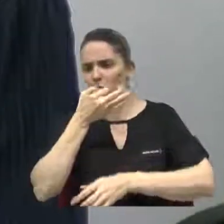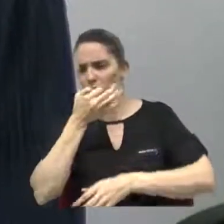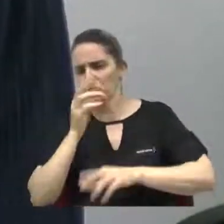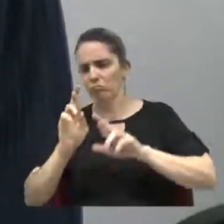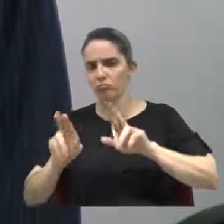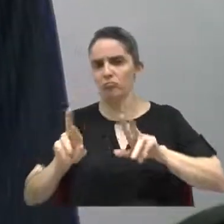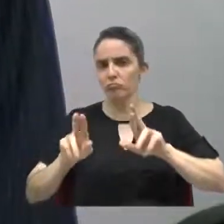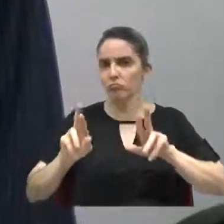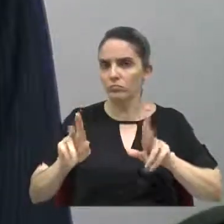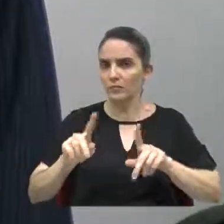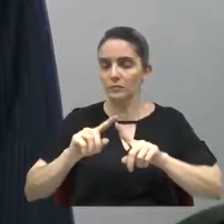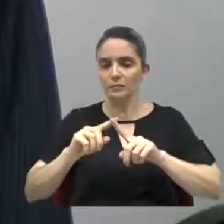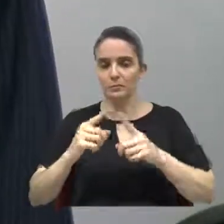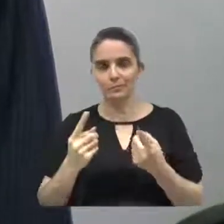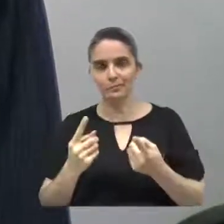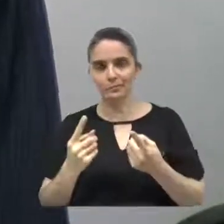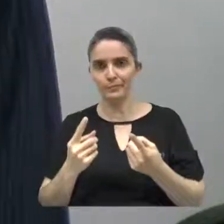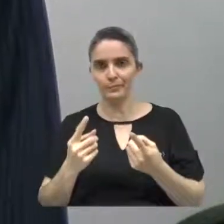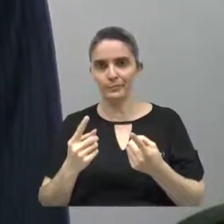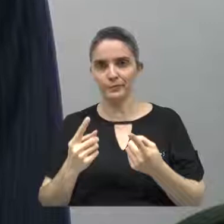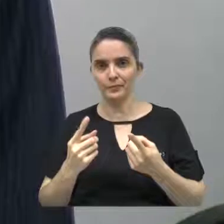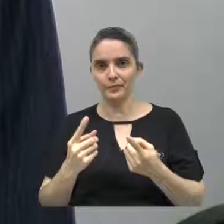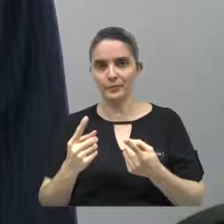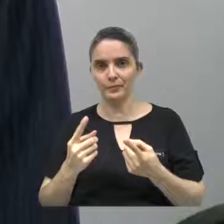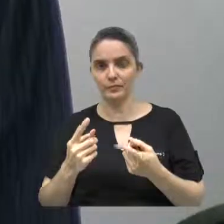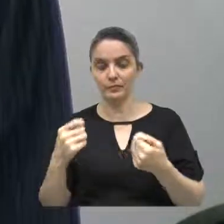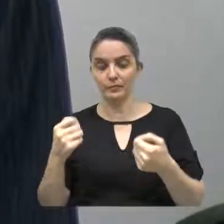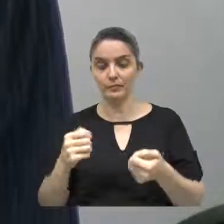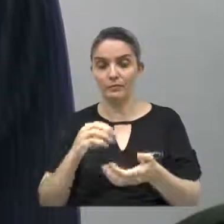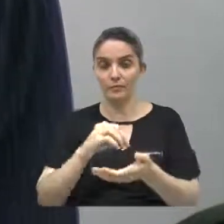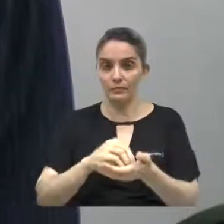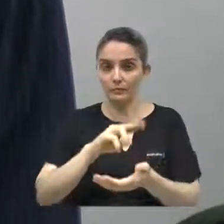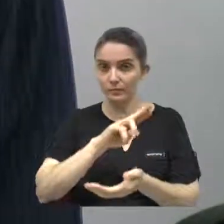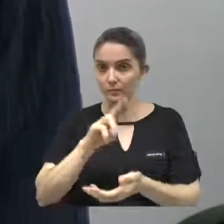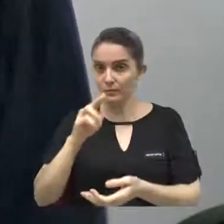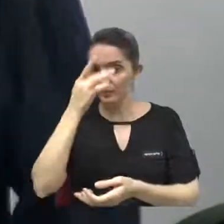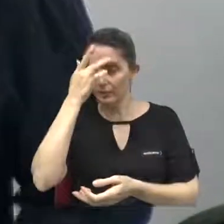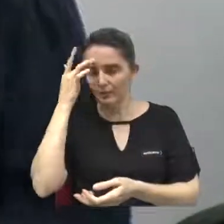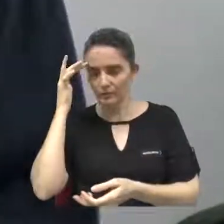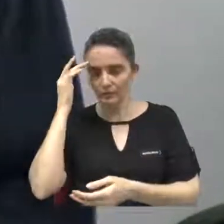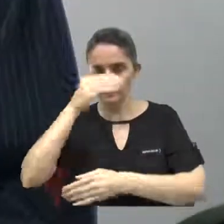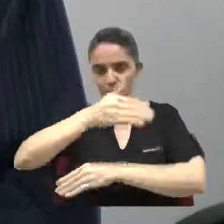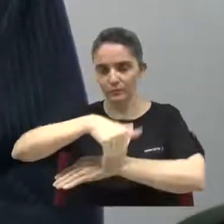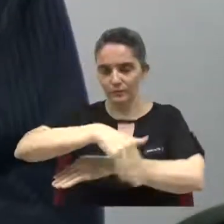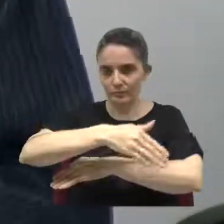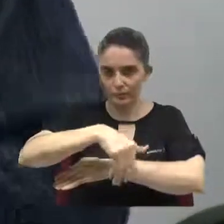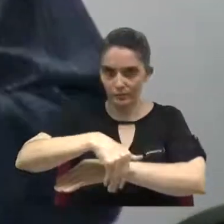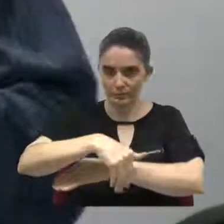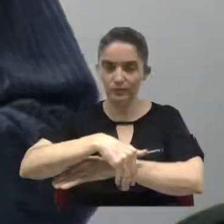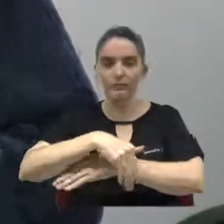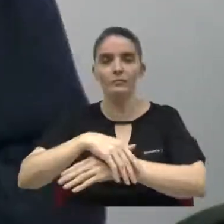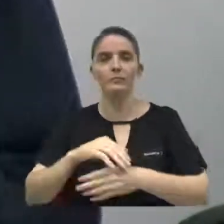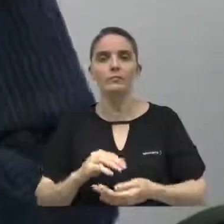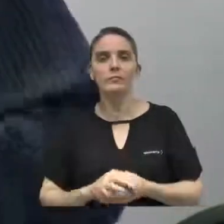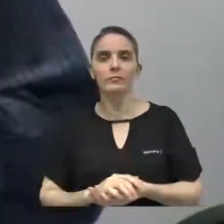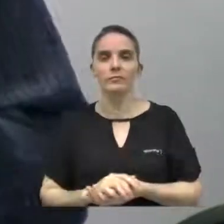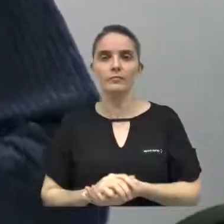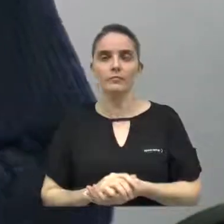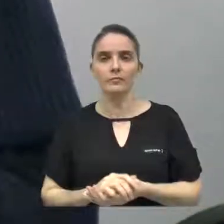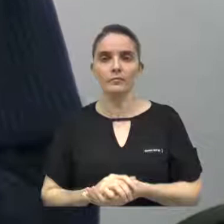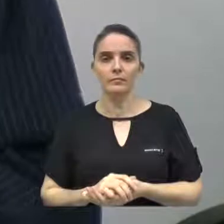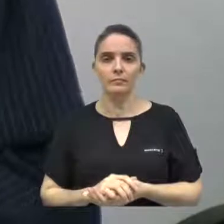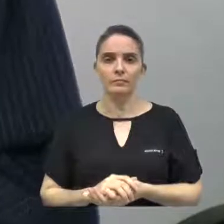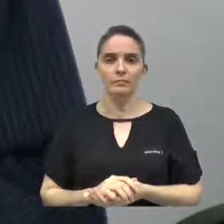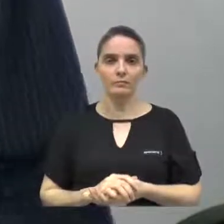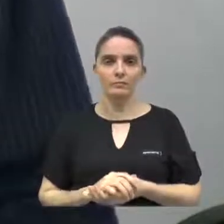Vaguinho? Mas quando vamos eternizar o nome de uma pessoa em uma das ruas da nossa cidade, ainda mais o nome de uma pessoa que foi tão